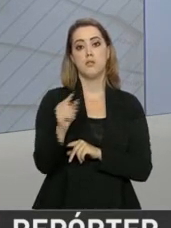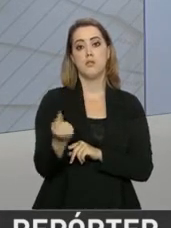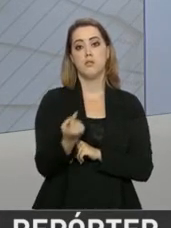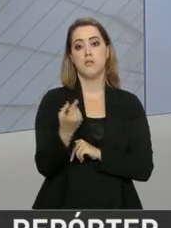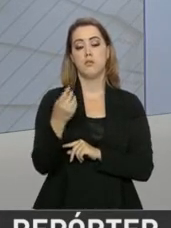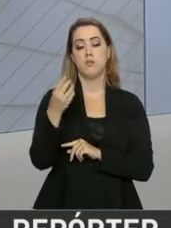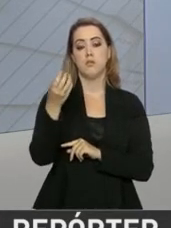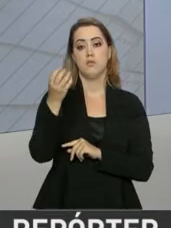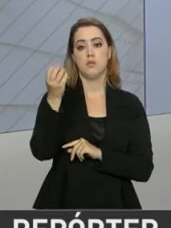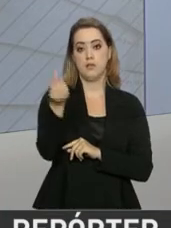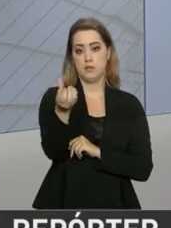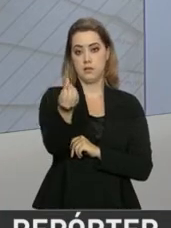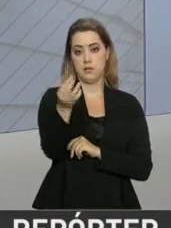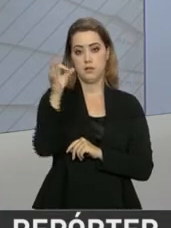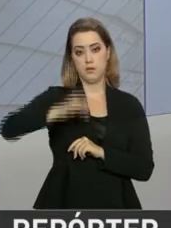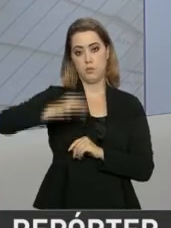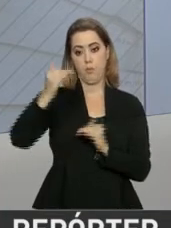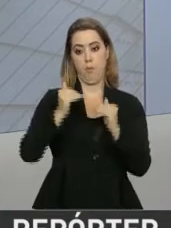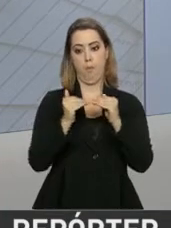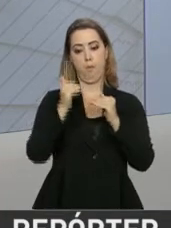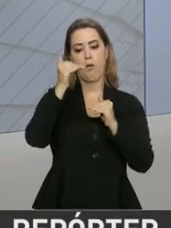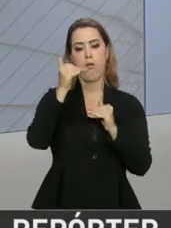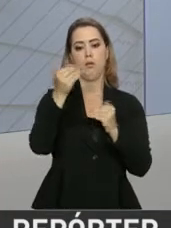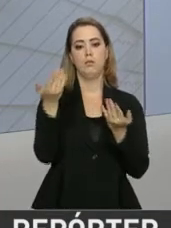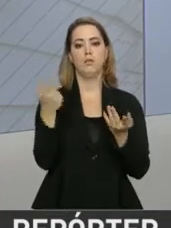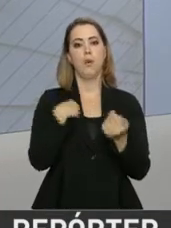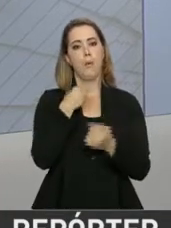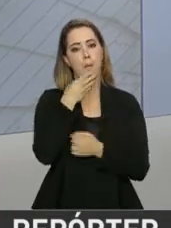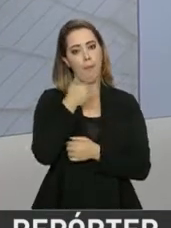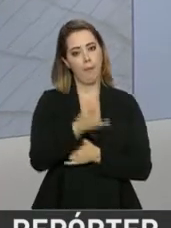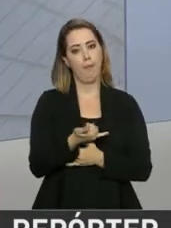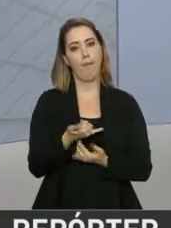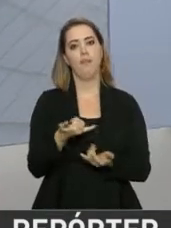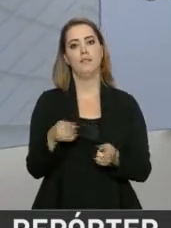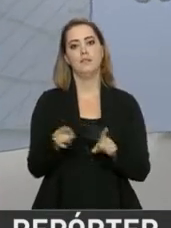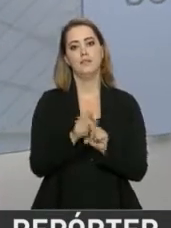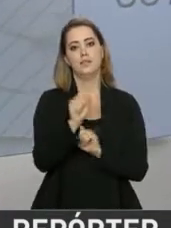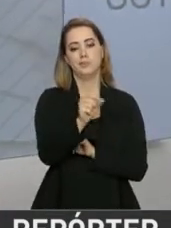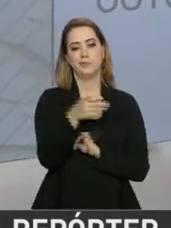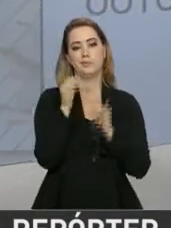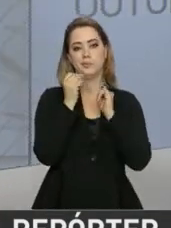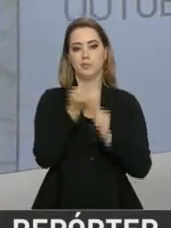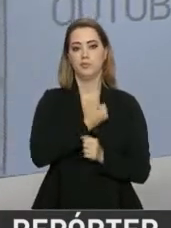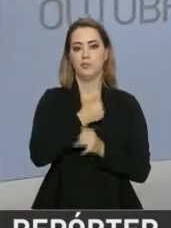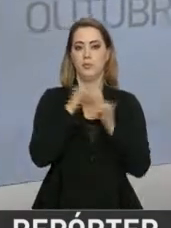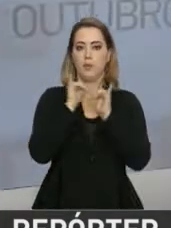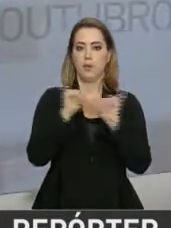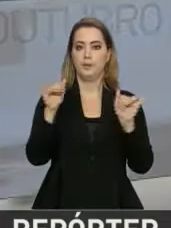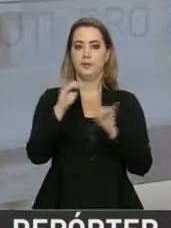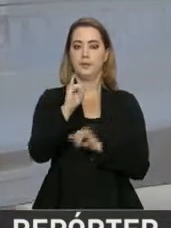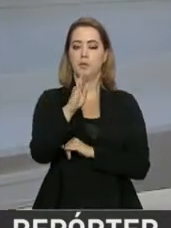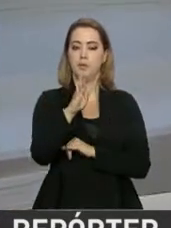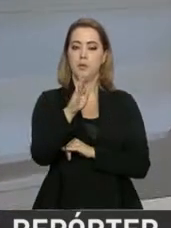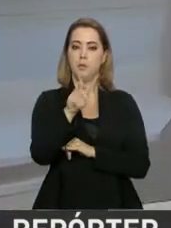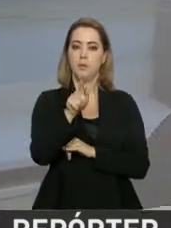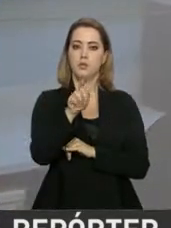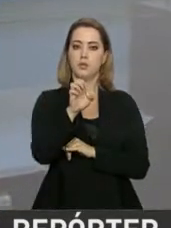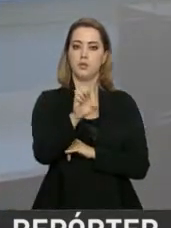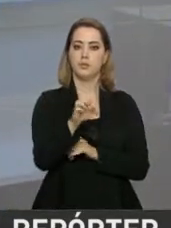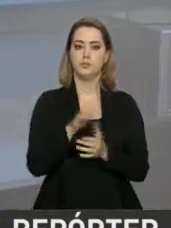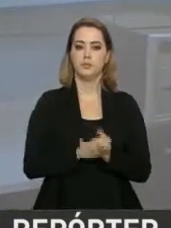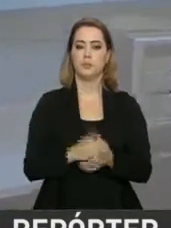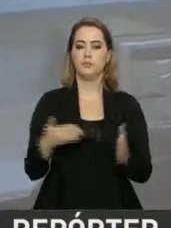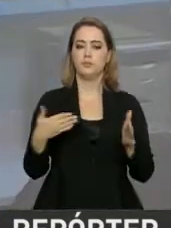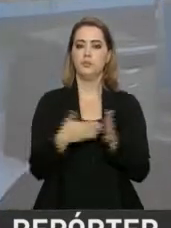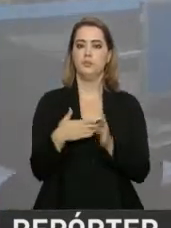ficou em 0,66 por cento a boa notícia então os números foram divulgados hoje pelo ibge e